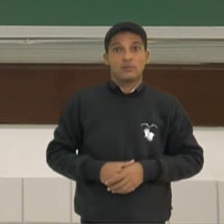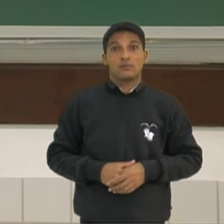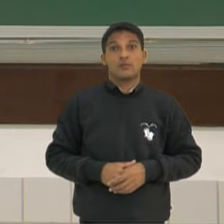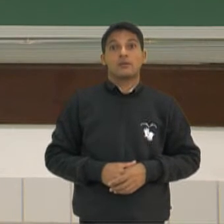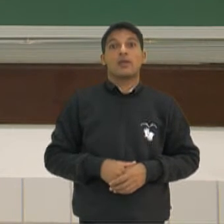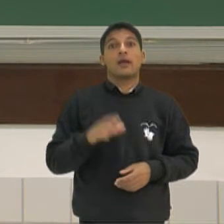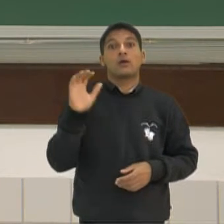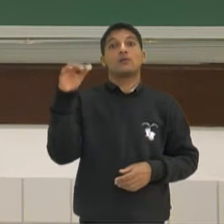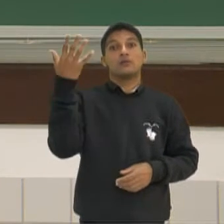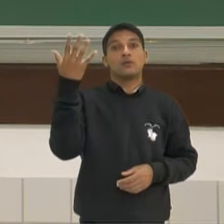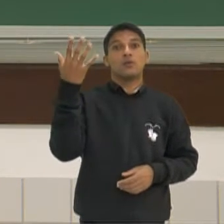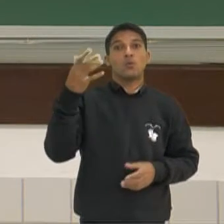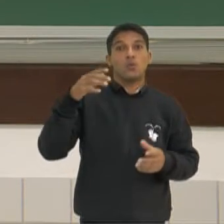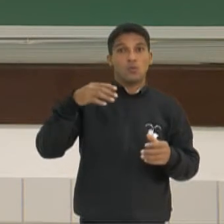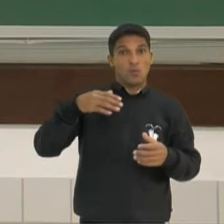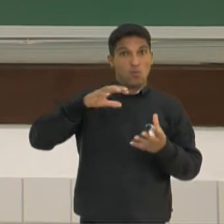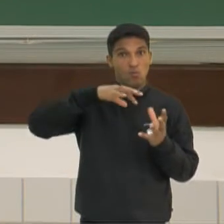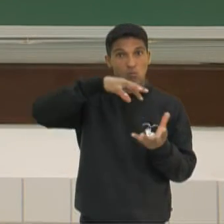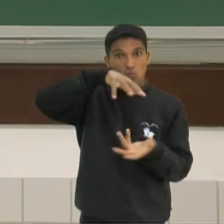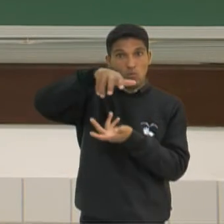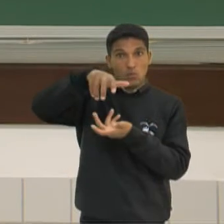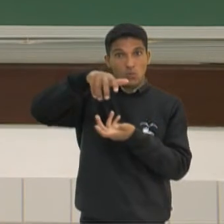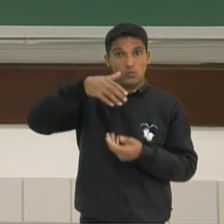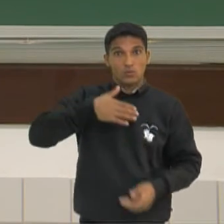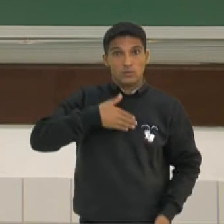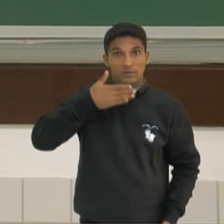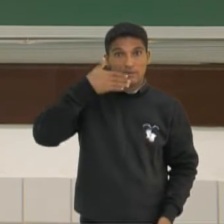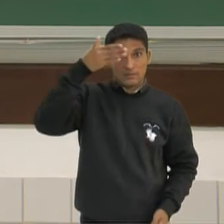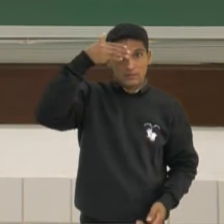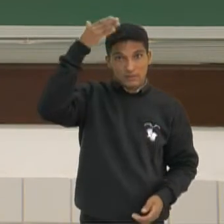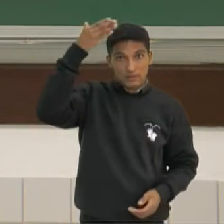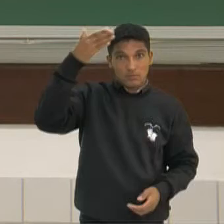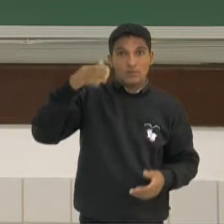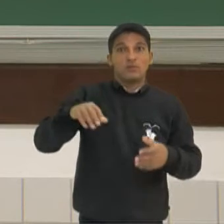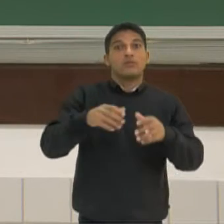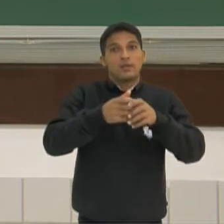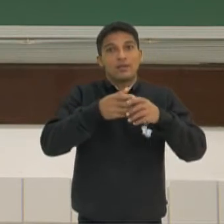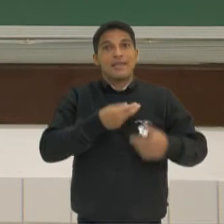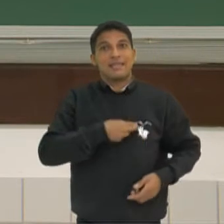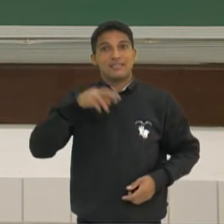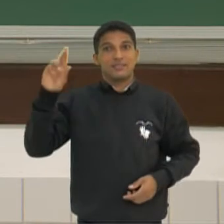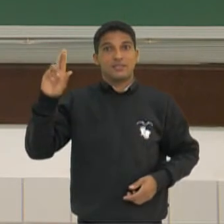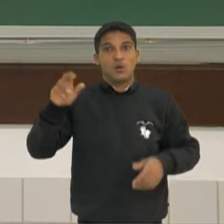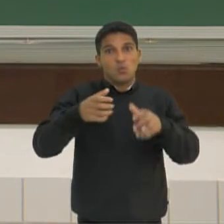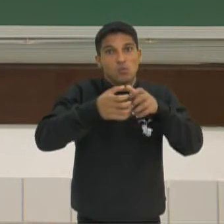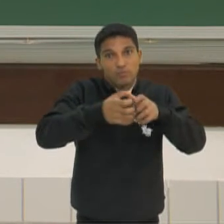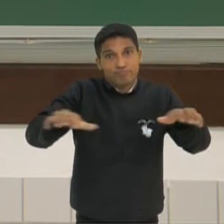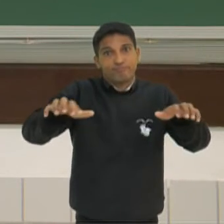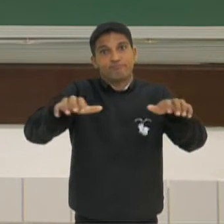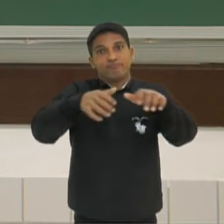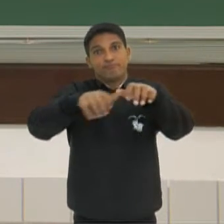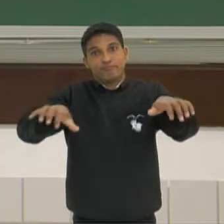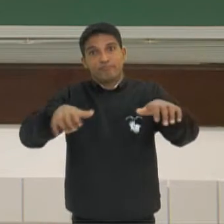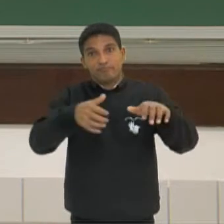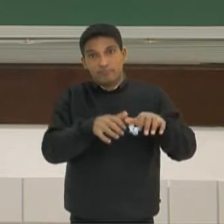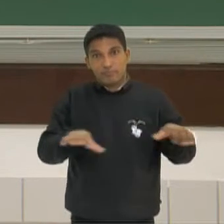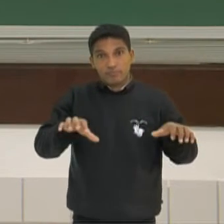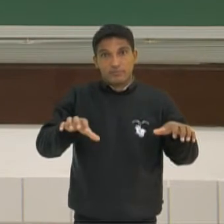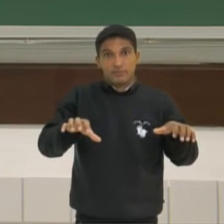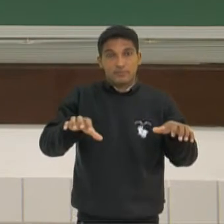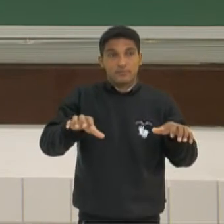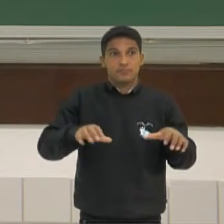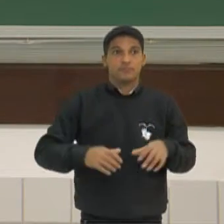ocorreu dentro do mundo islâmico, com diversos califados, nós vamos ter uma unidade cultural